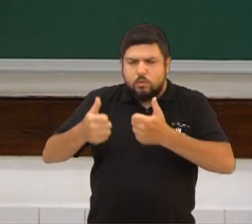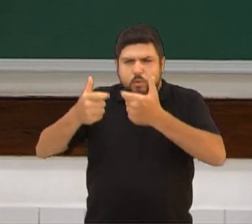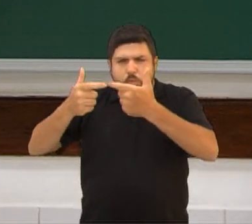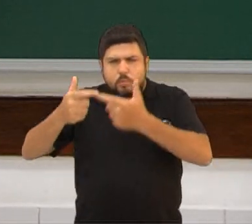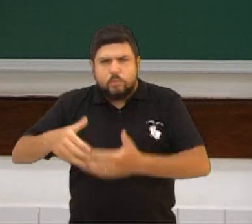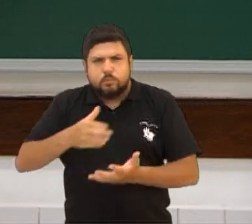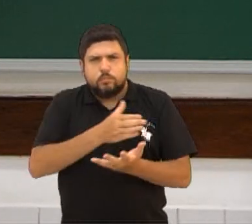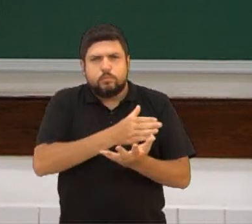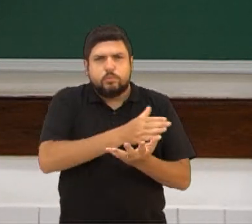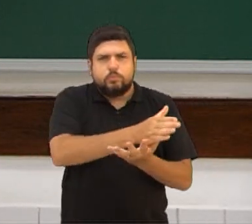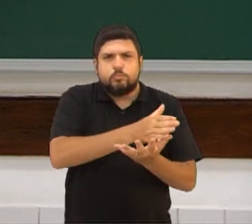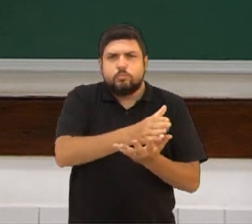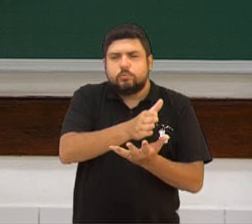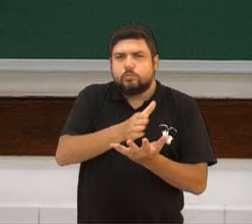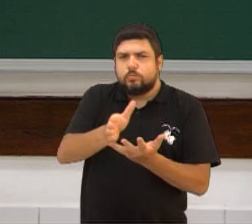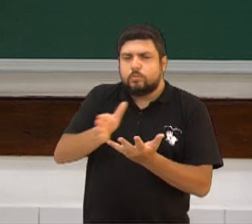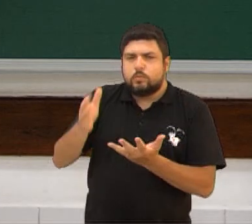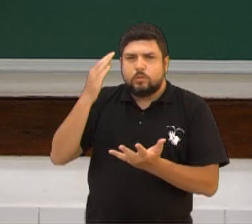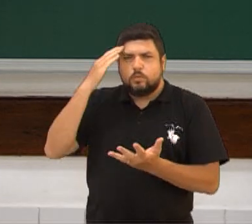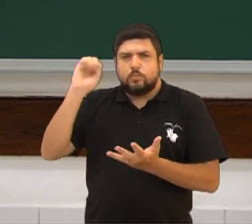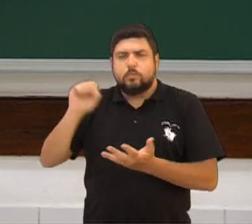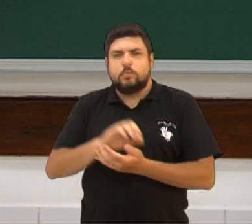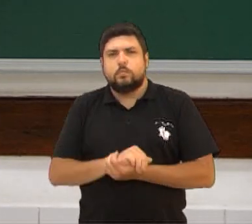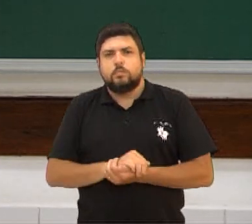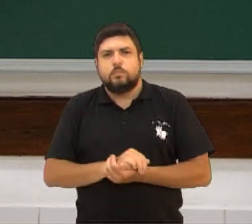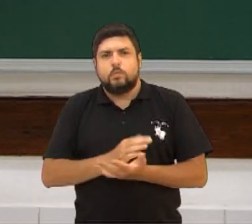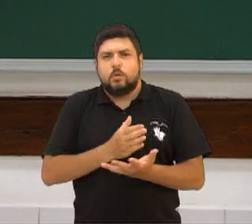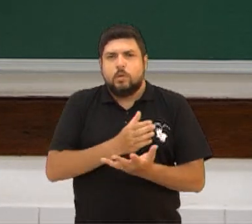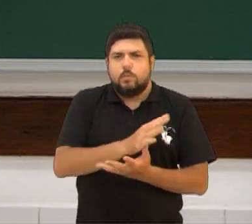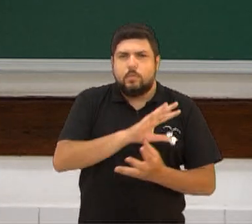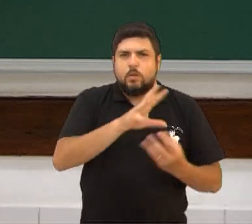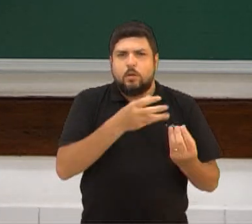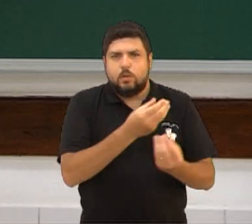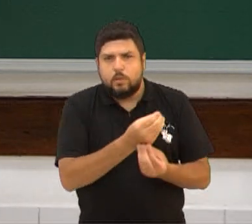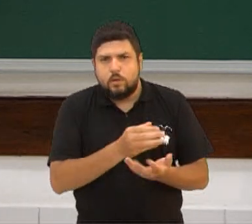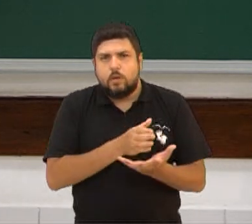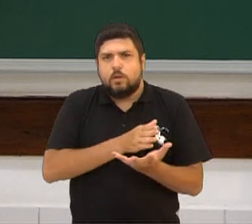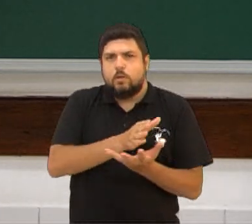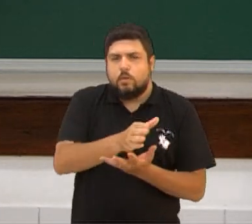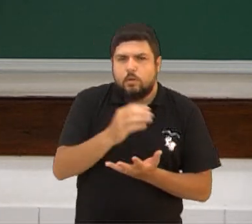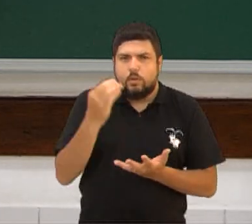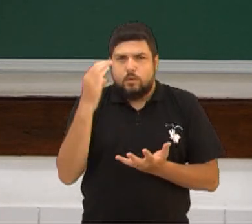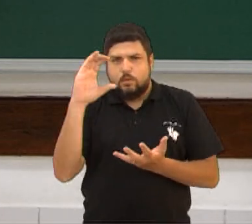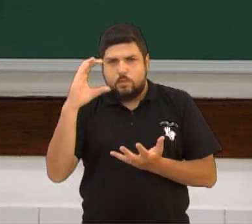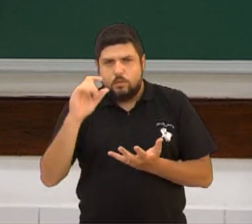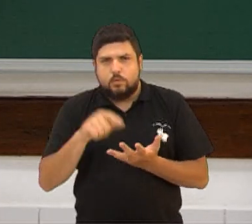saber. Desde a área das artes, da área das ciências, da área